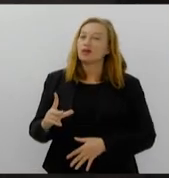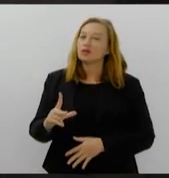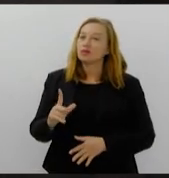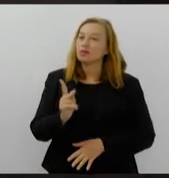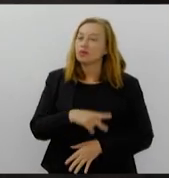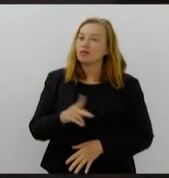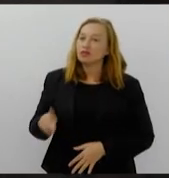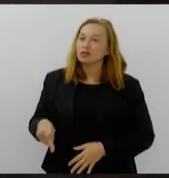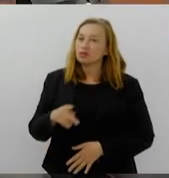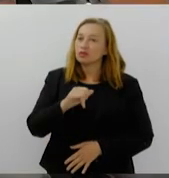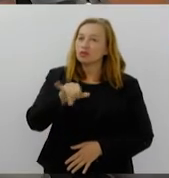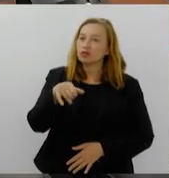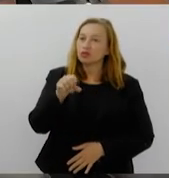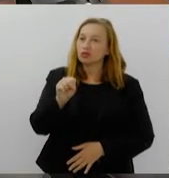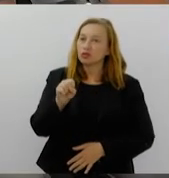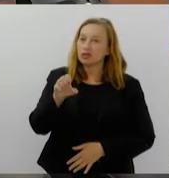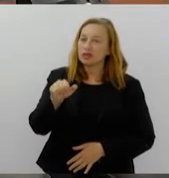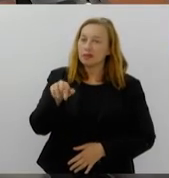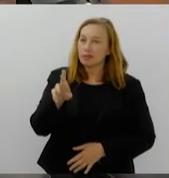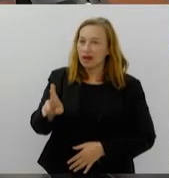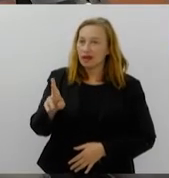Josimar.